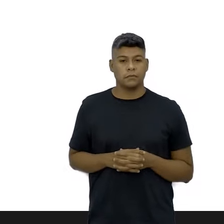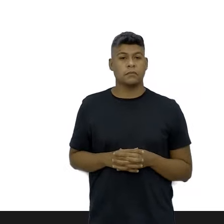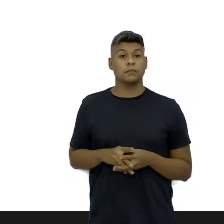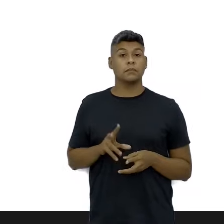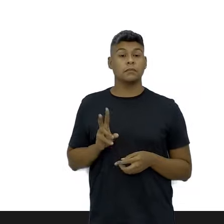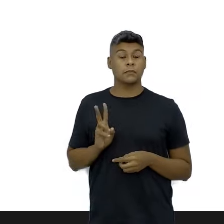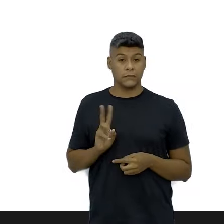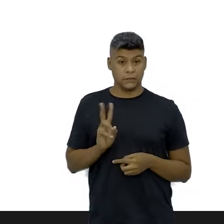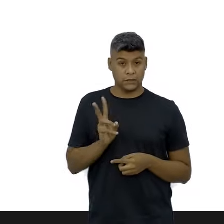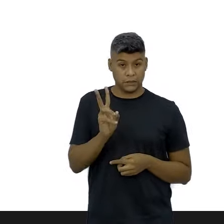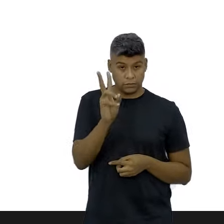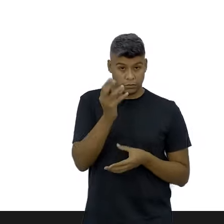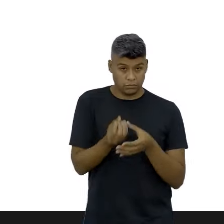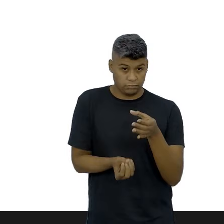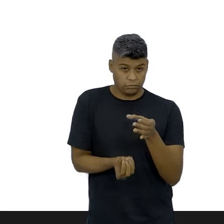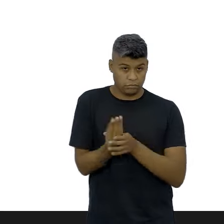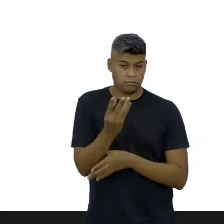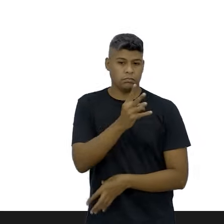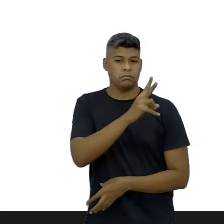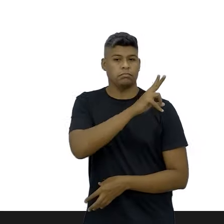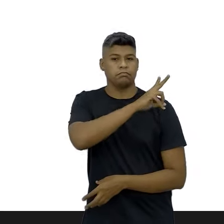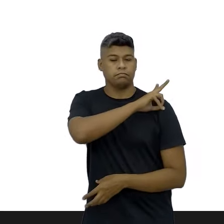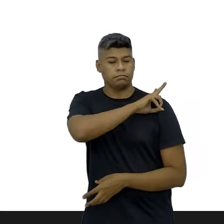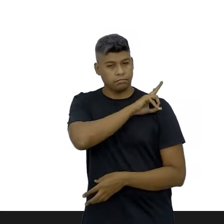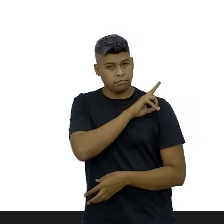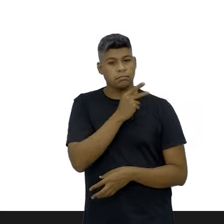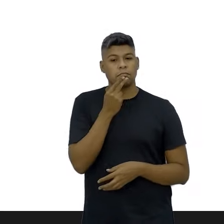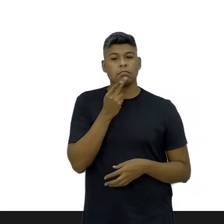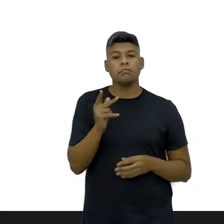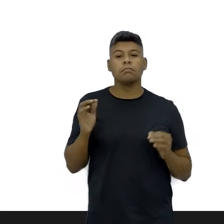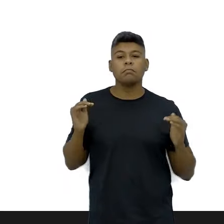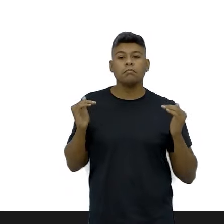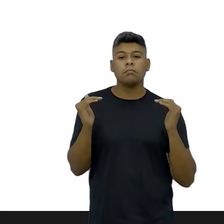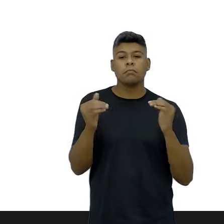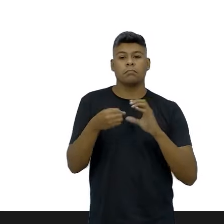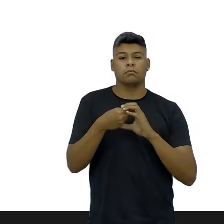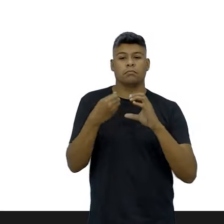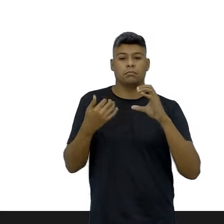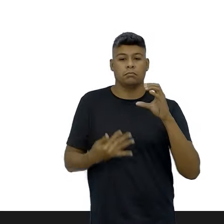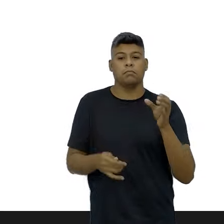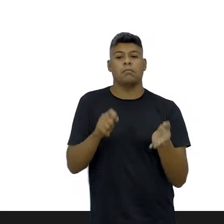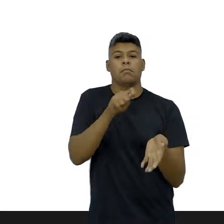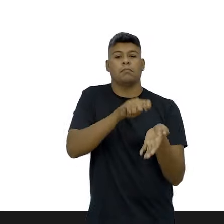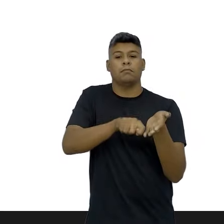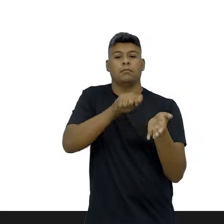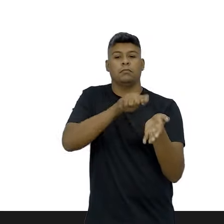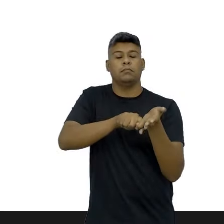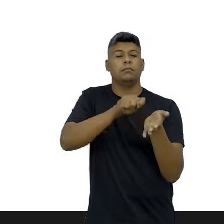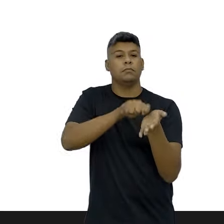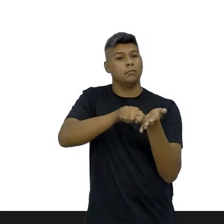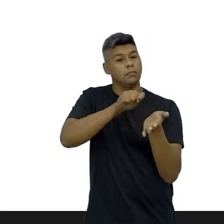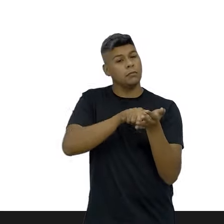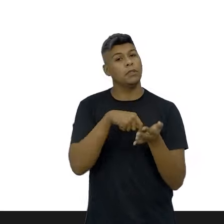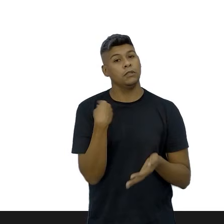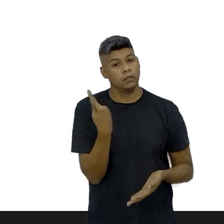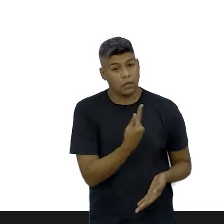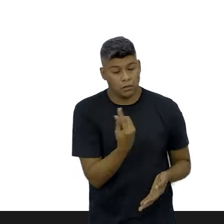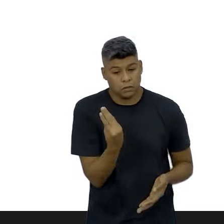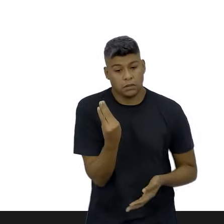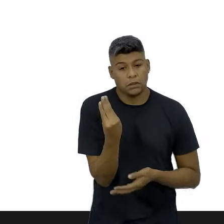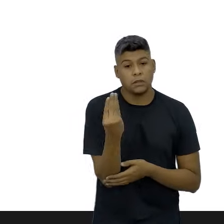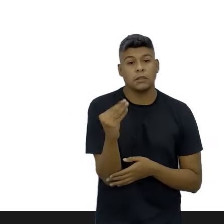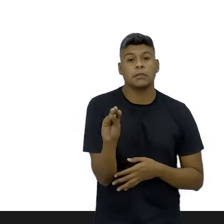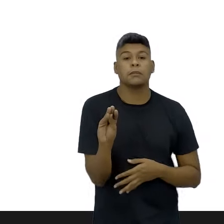sendo originárias lá do segundo ano, elas dizem respeito a aspectos ortográficos que nós